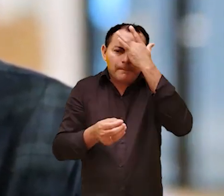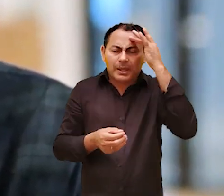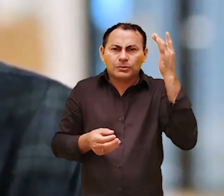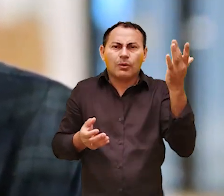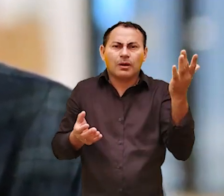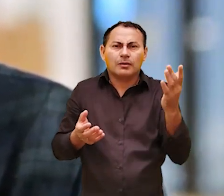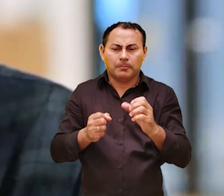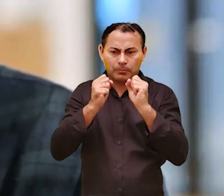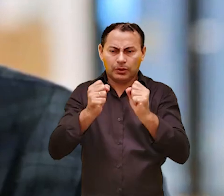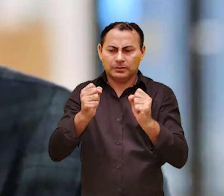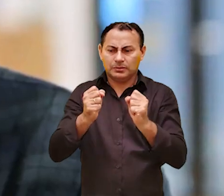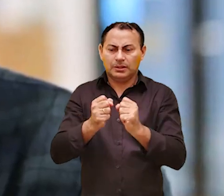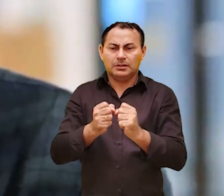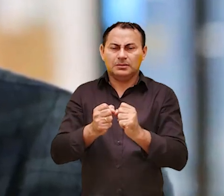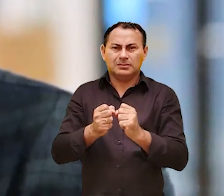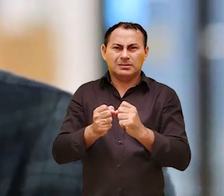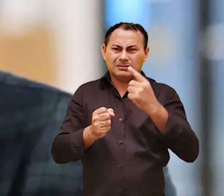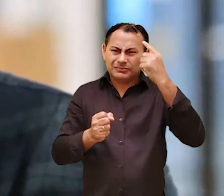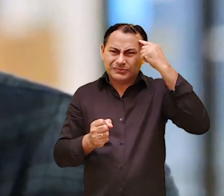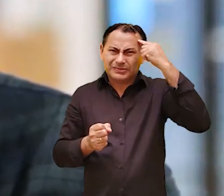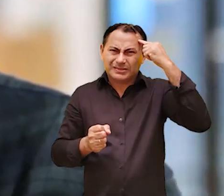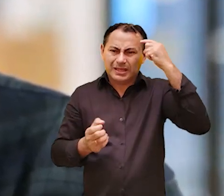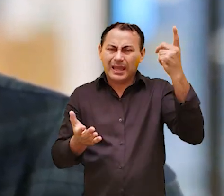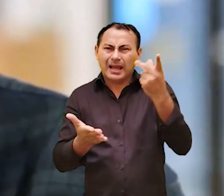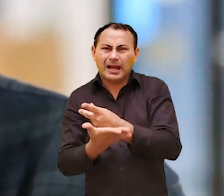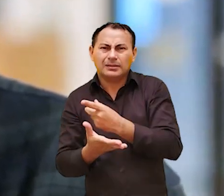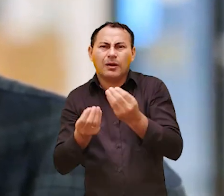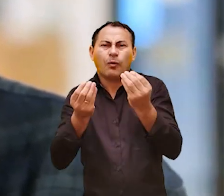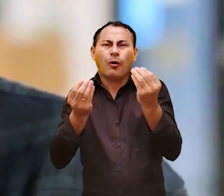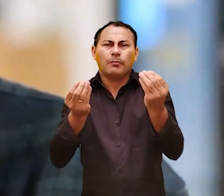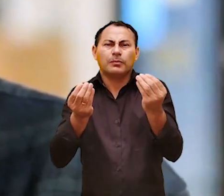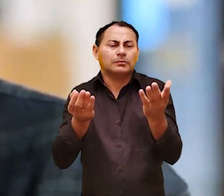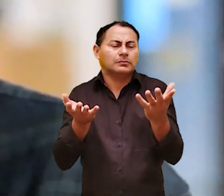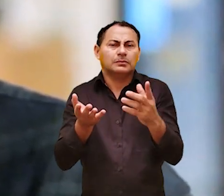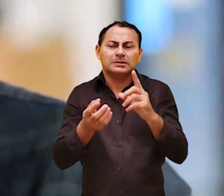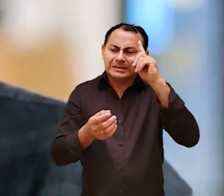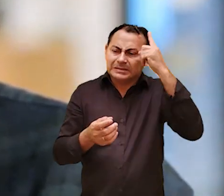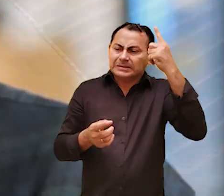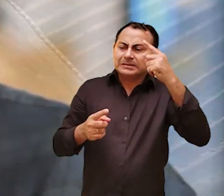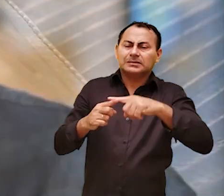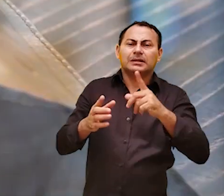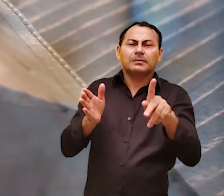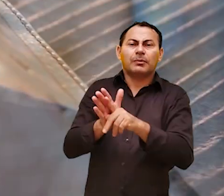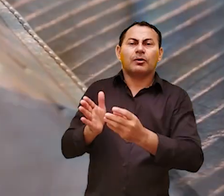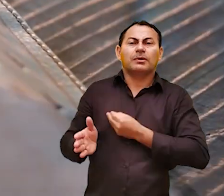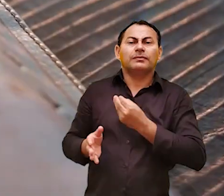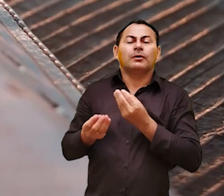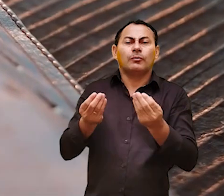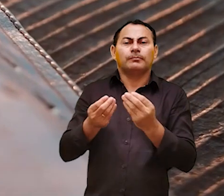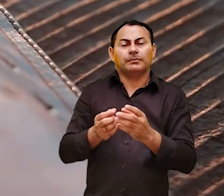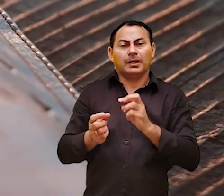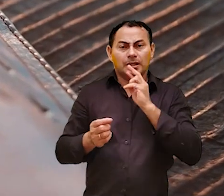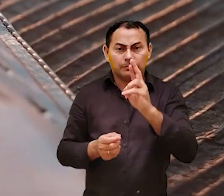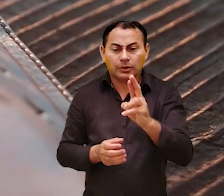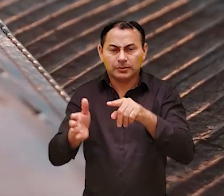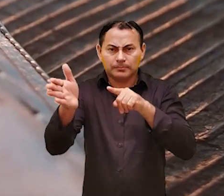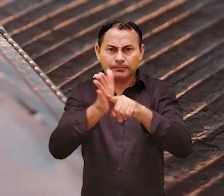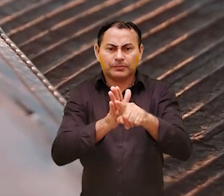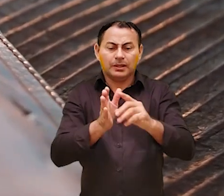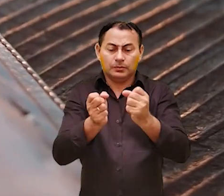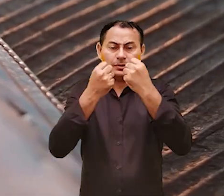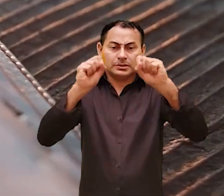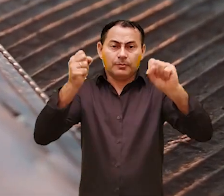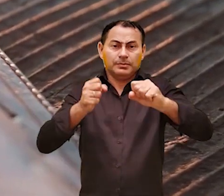Como é que essas pessoas poderão estar tão enganadas, hein? Como? Como que se enganaram assim? A resposta a